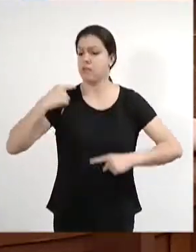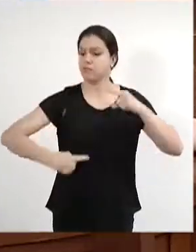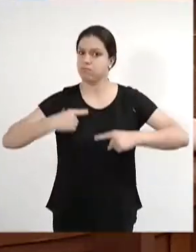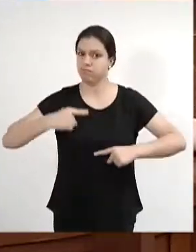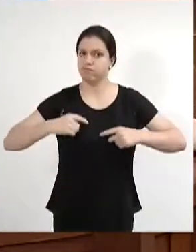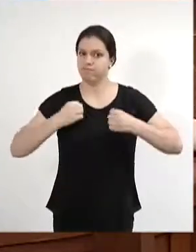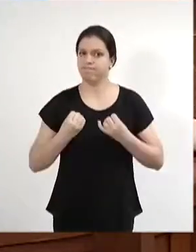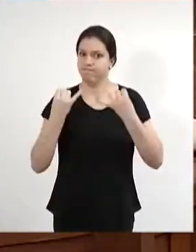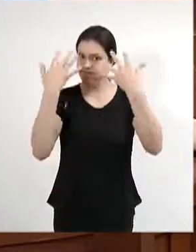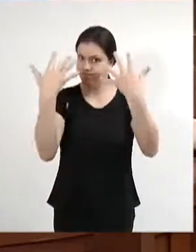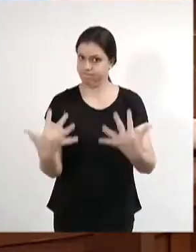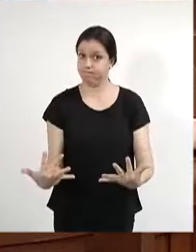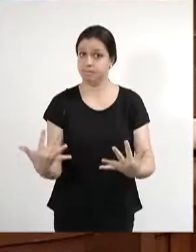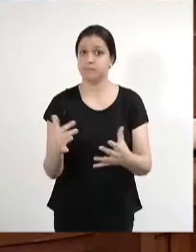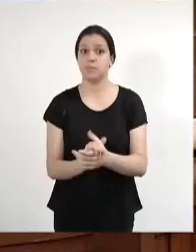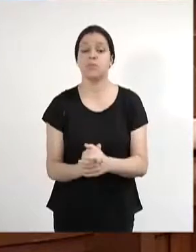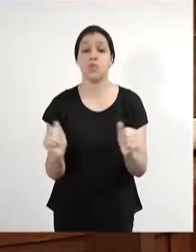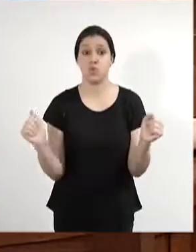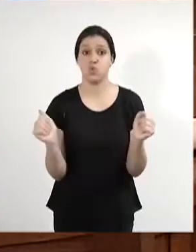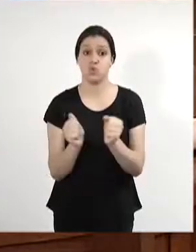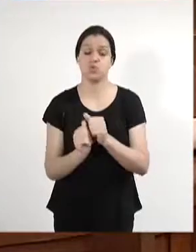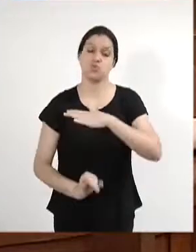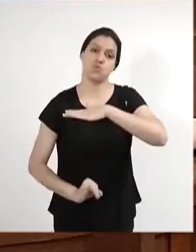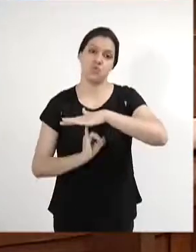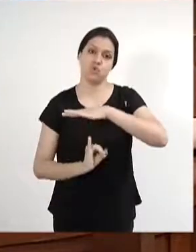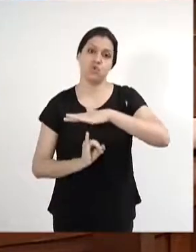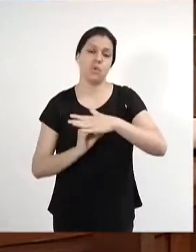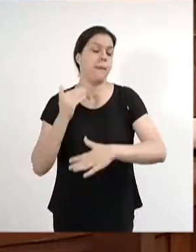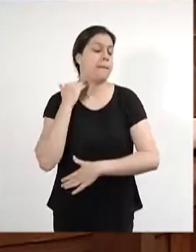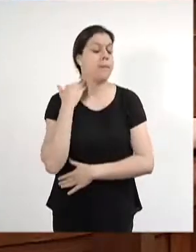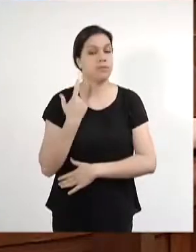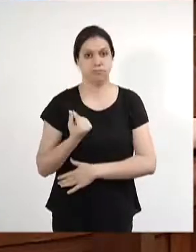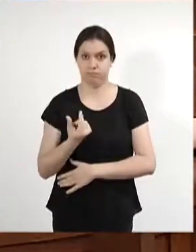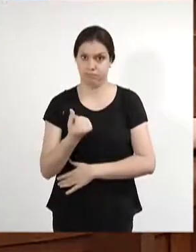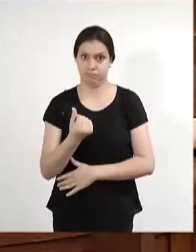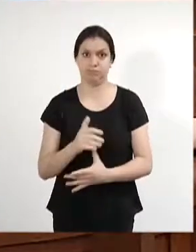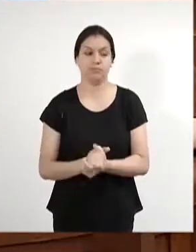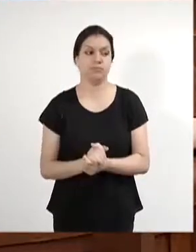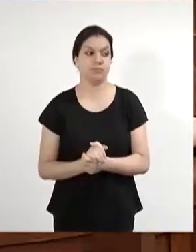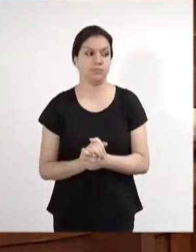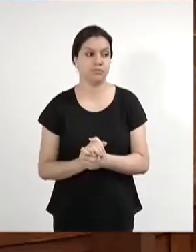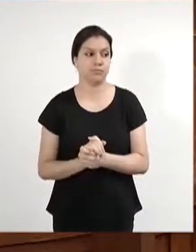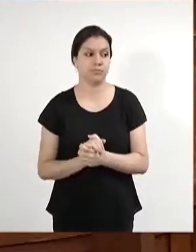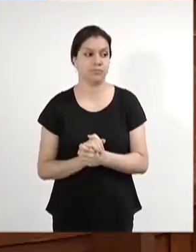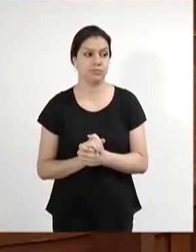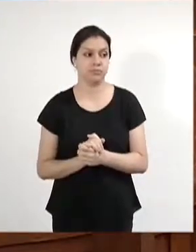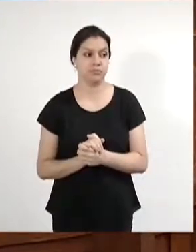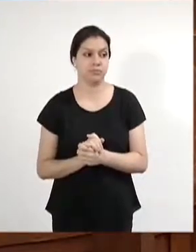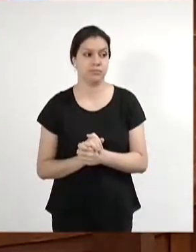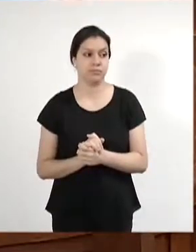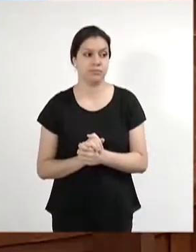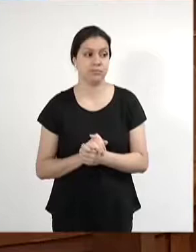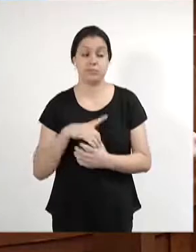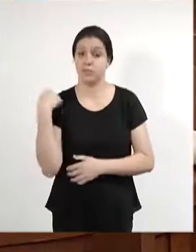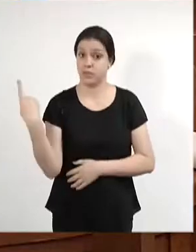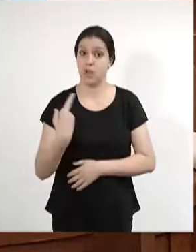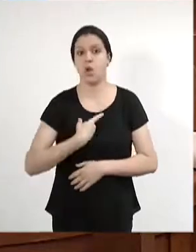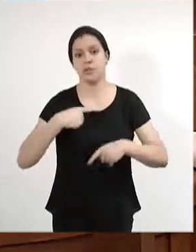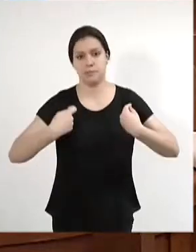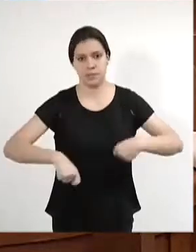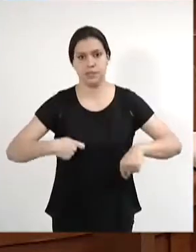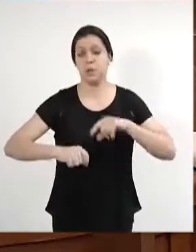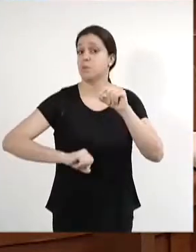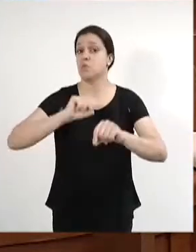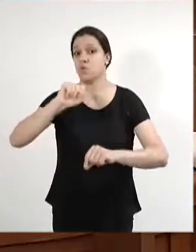discussão junto com as instituições financeiras. Nós temos que levar esse